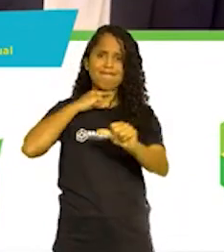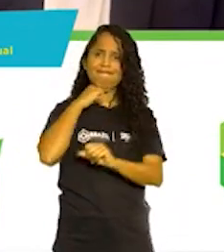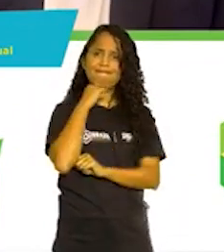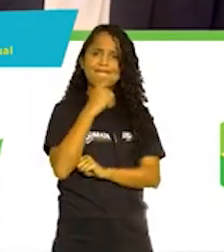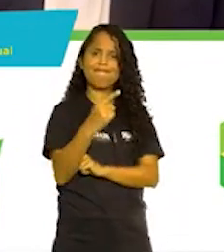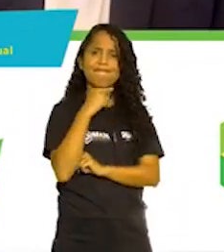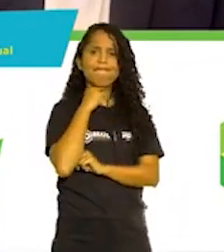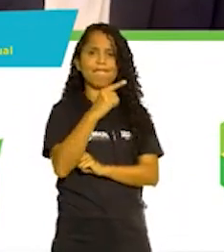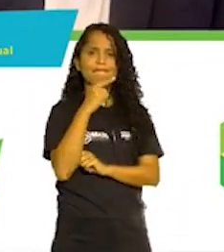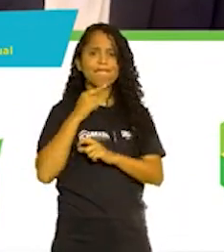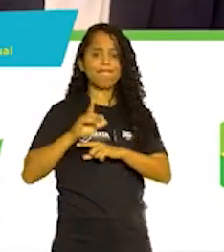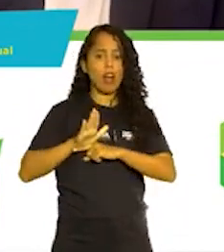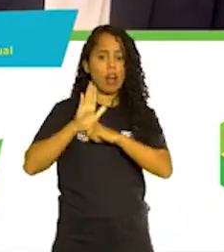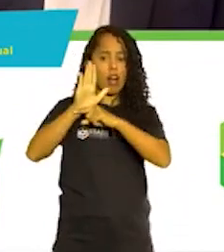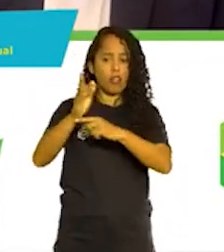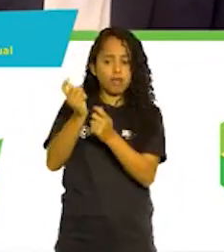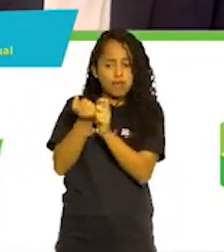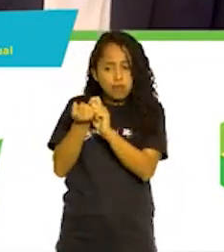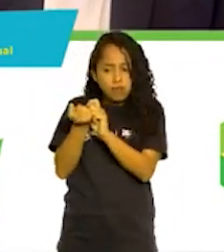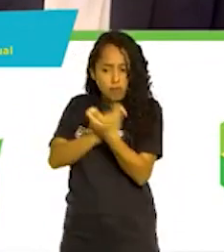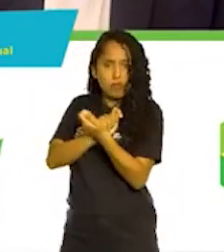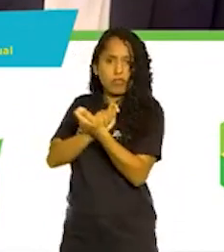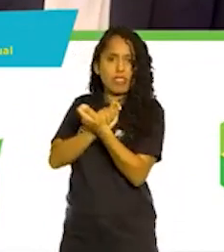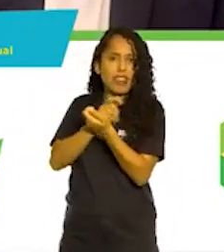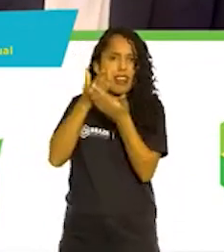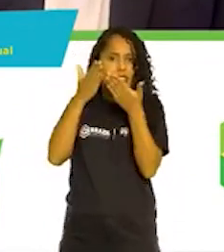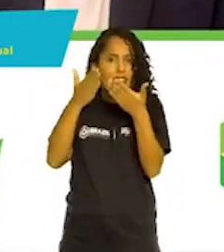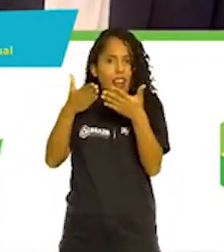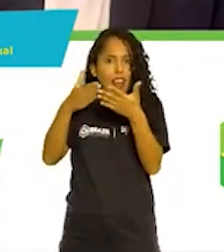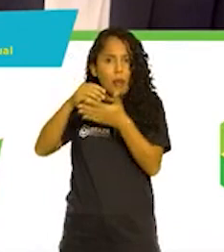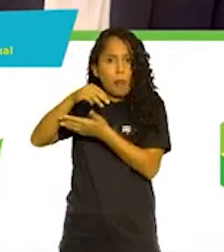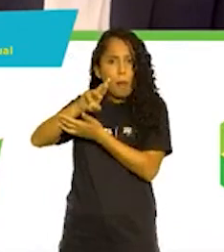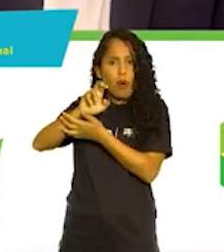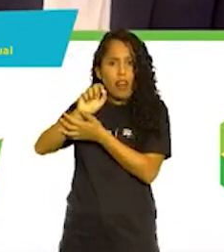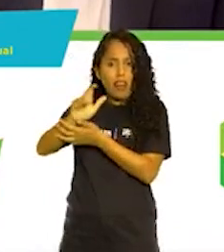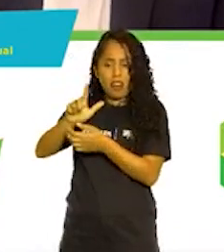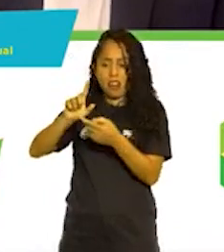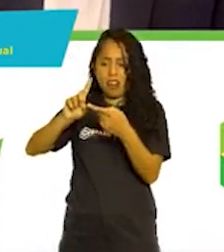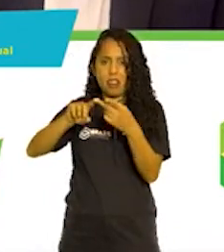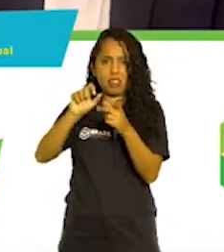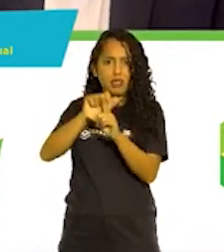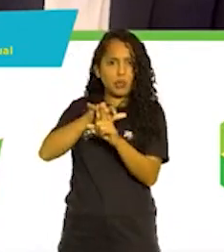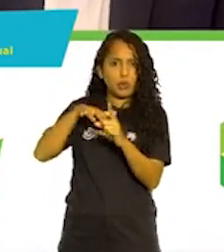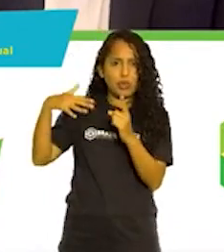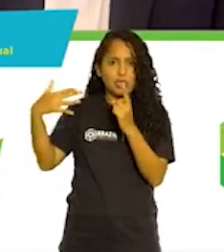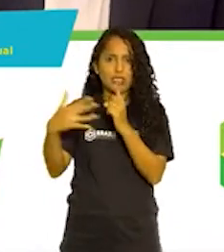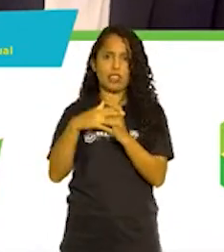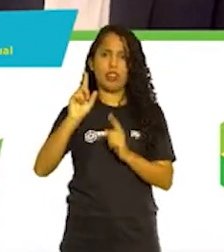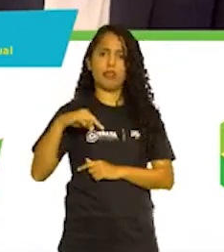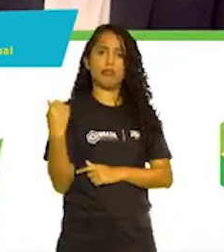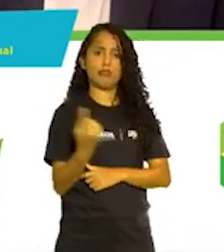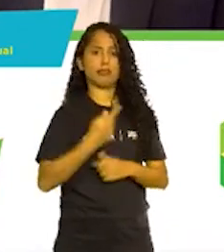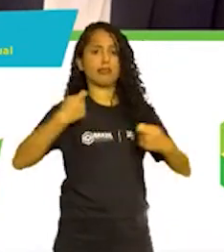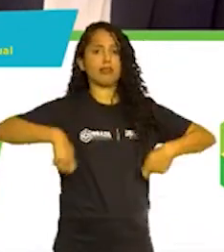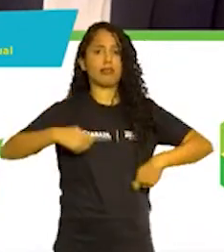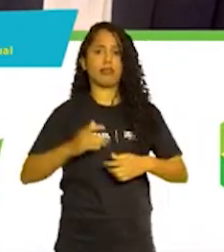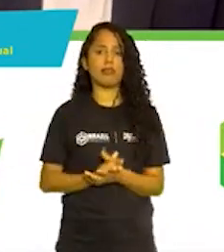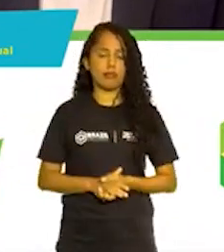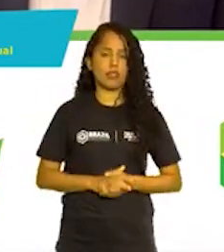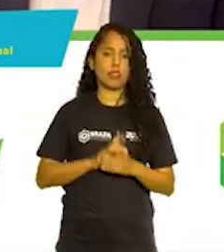ir nesse ajuste moral e social que a gente precisa, né? Estamos sempre pensando